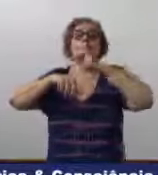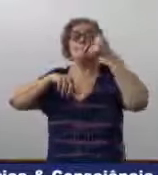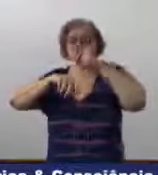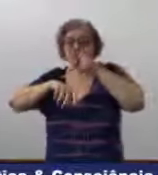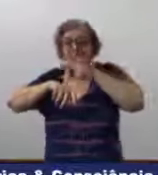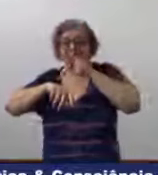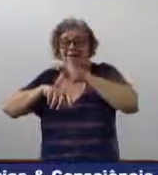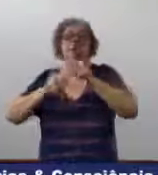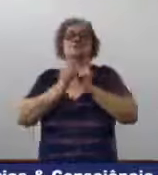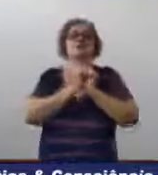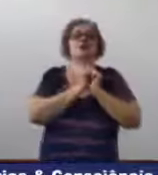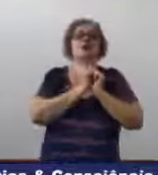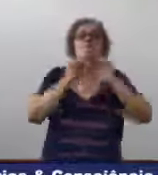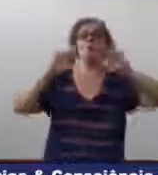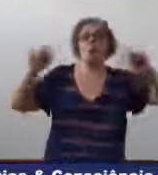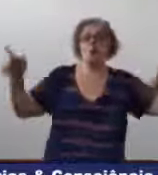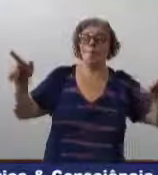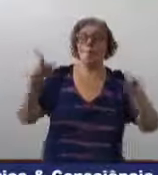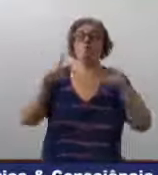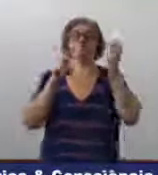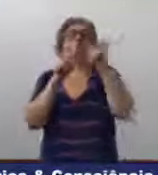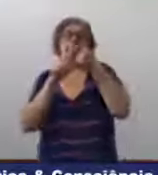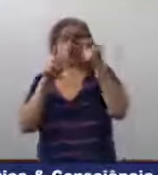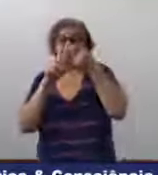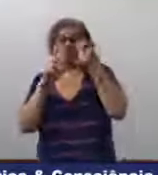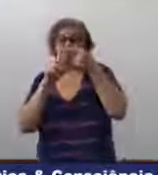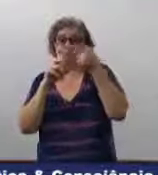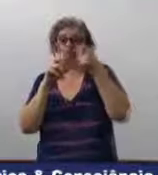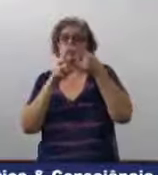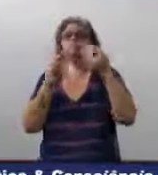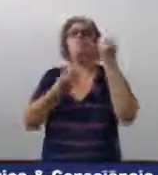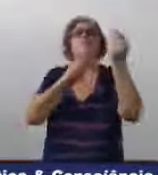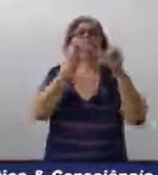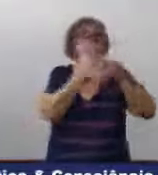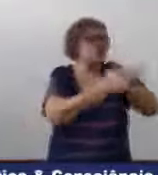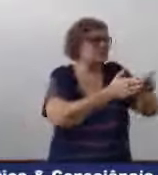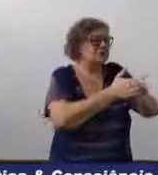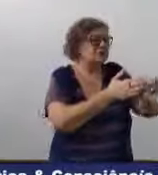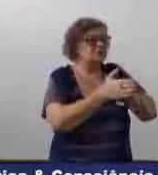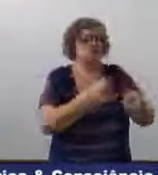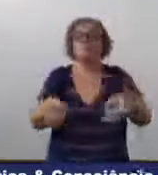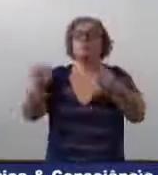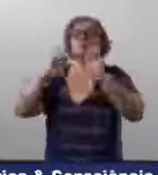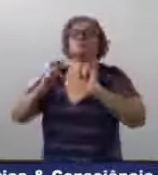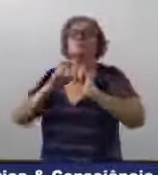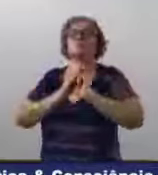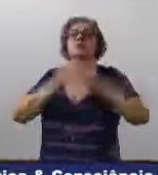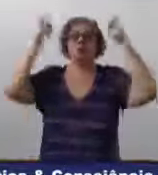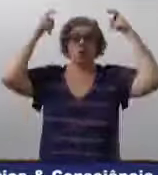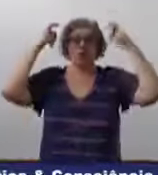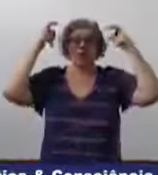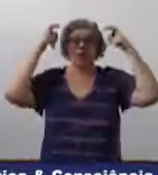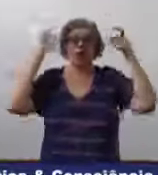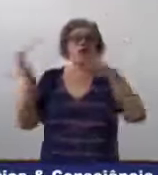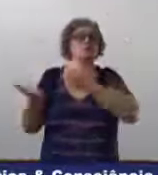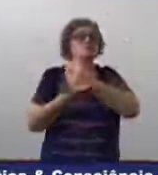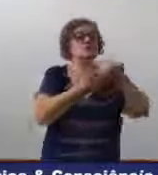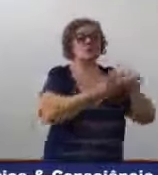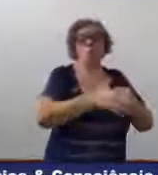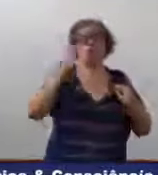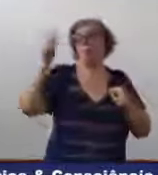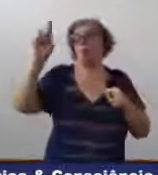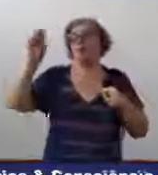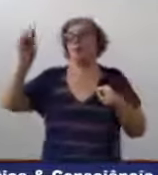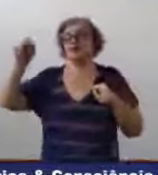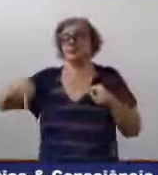na época era de prata. Então cabia investigar, mas como descobrir isso? O rei Hiero chamou Arquimedes,